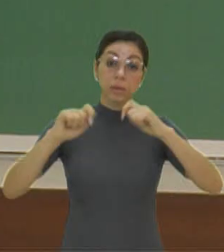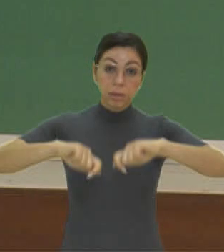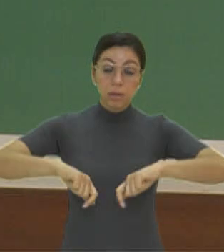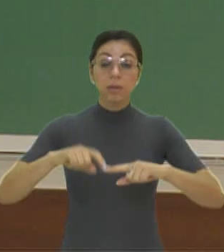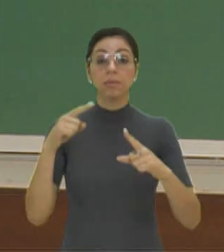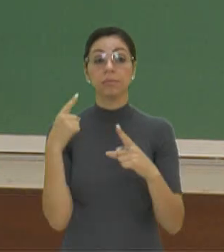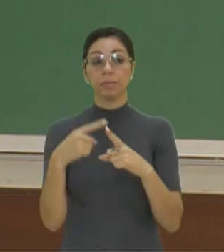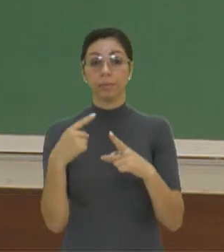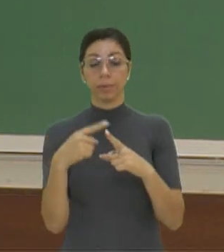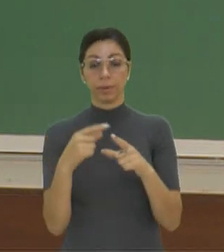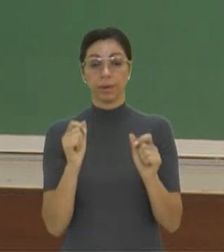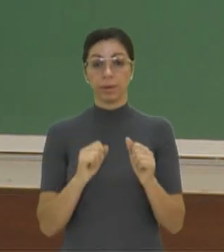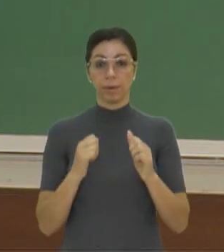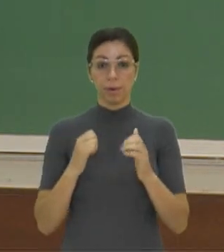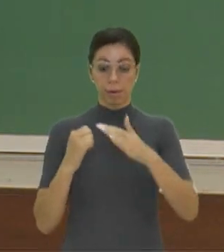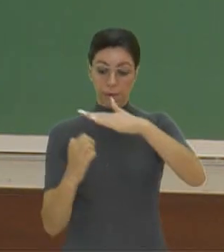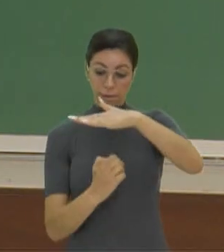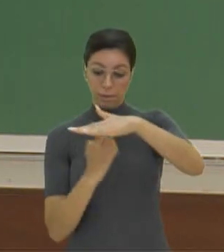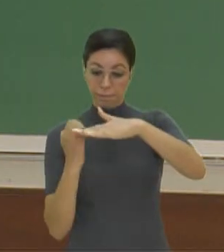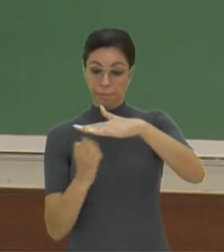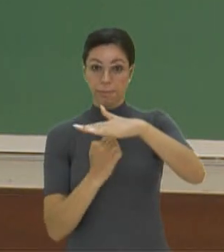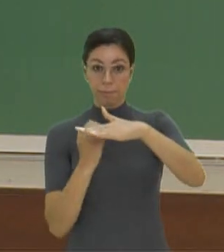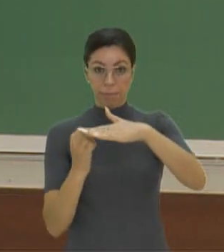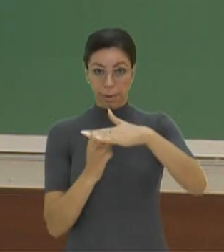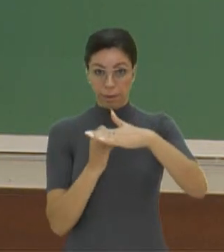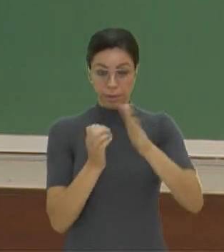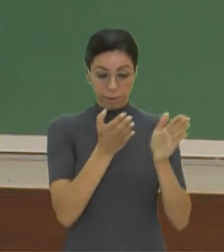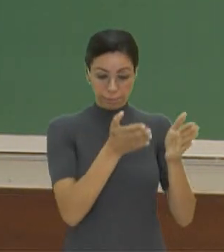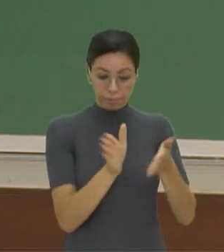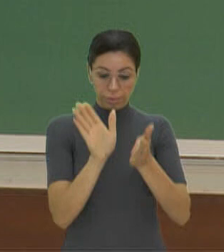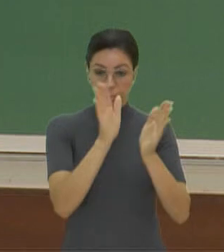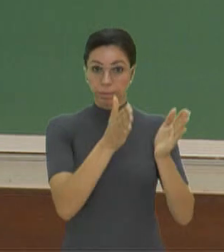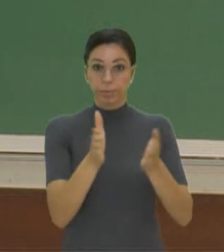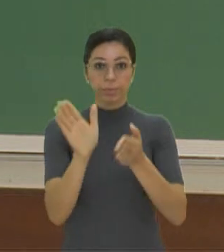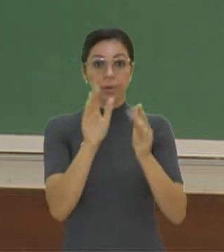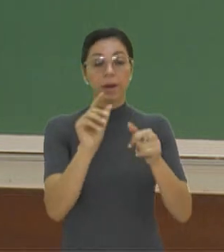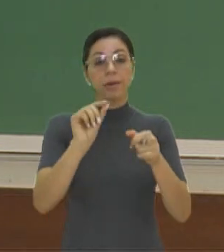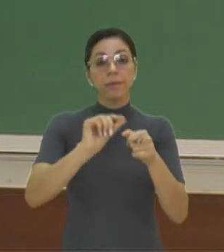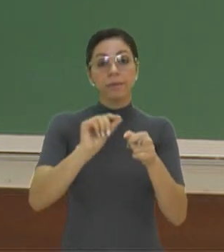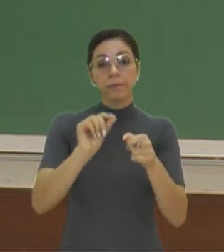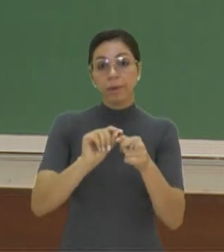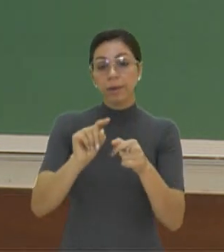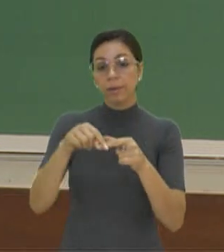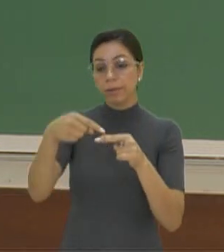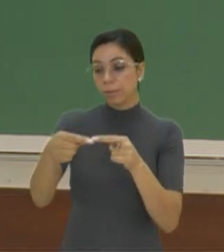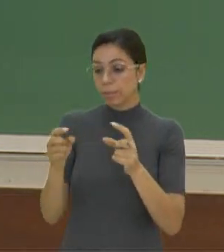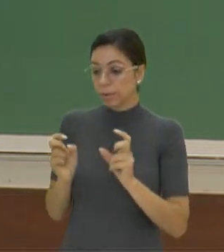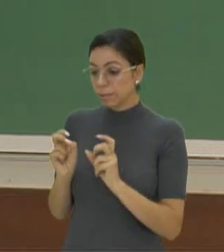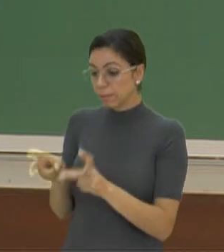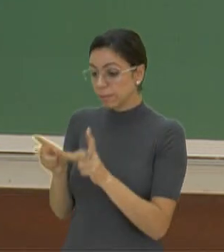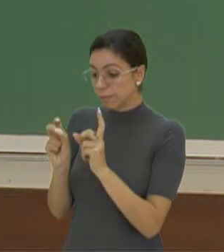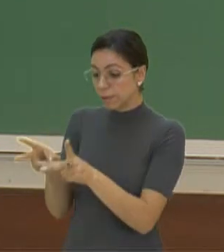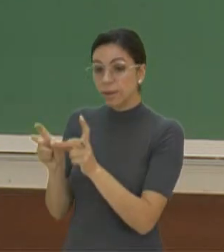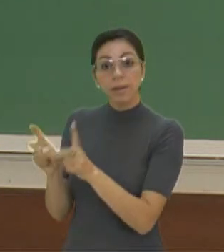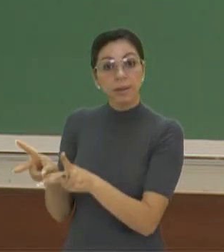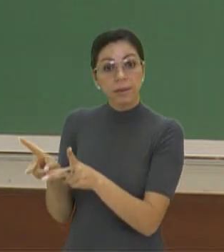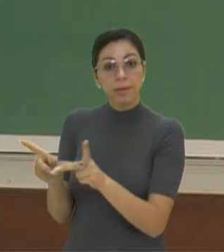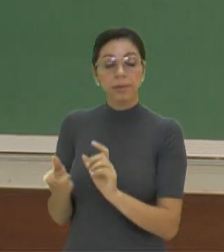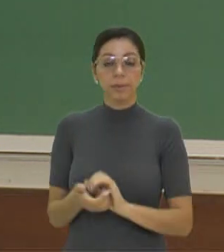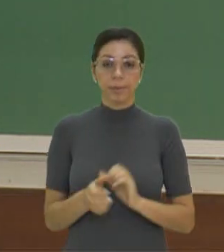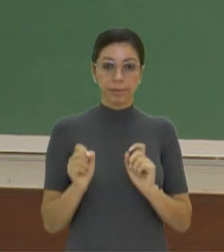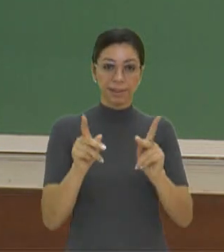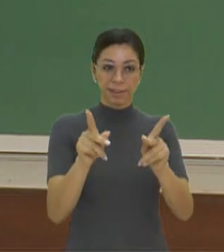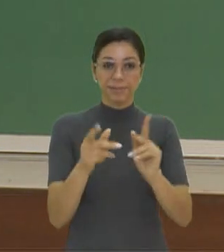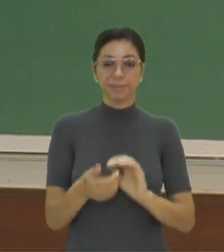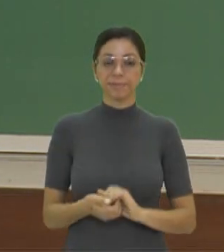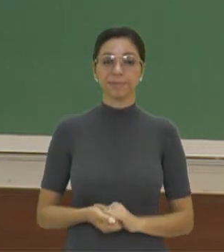ele abriu uma empresa, opened a company, to make and sell it. Então ele abriu para produzir e vender, ok?